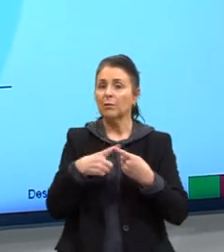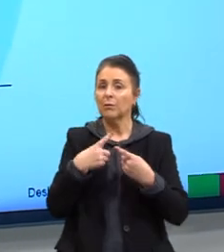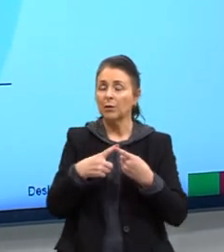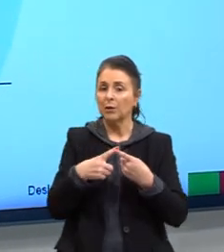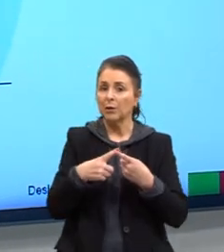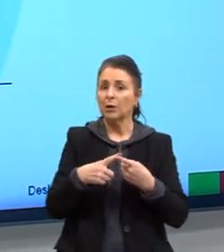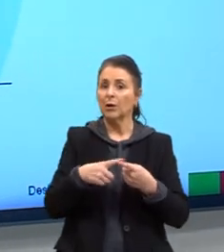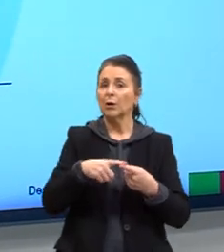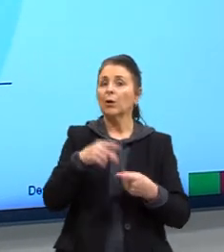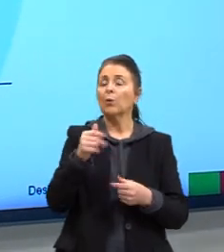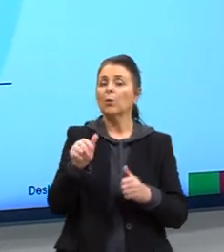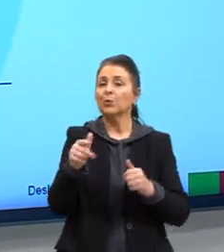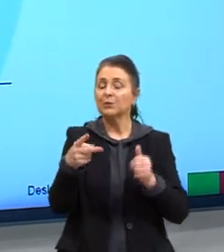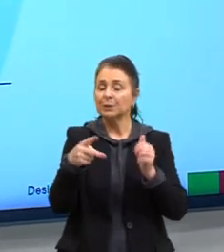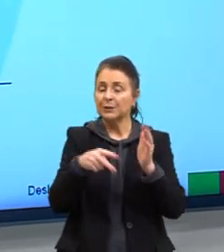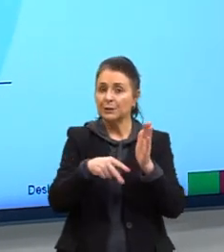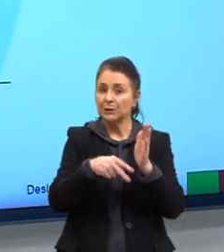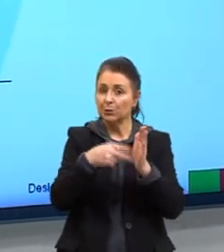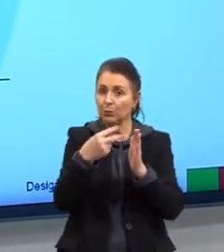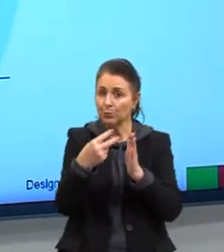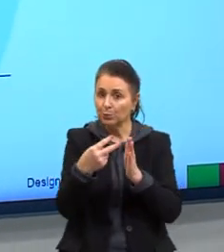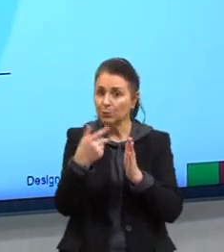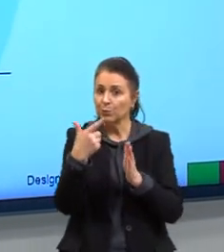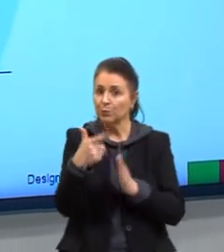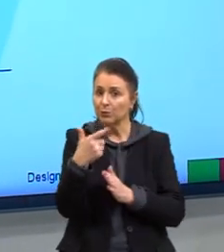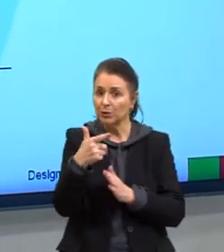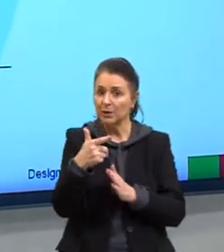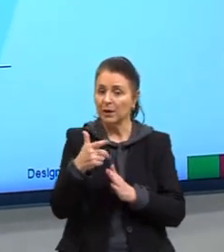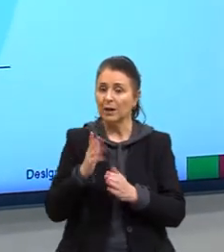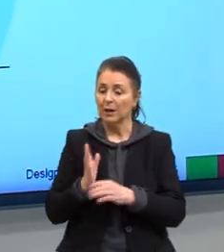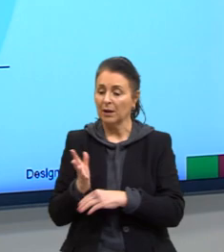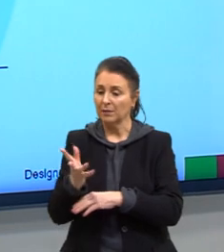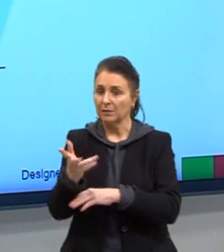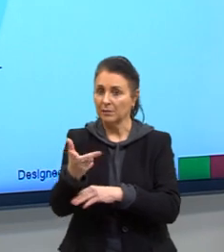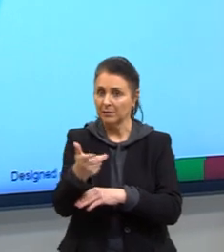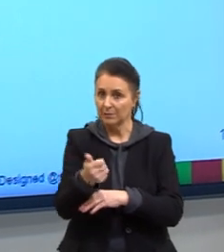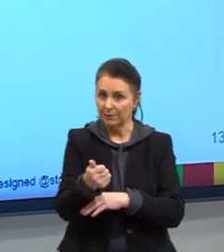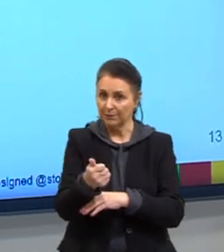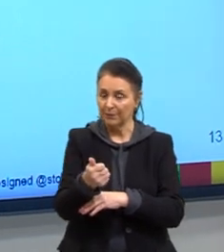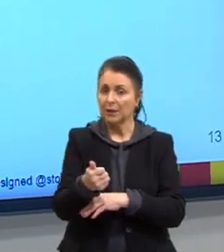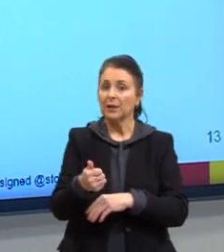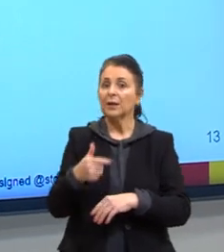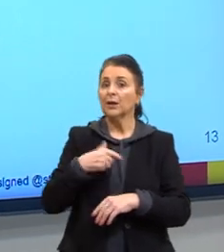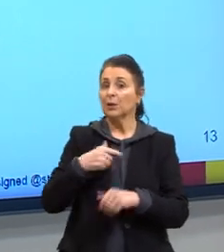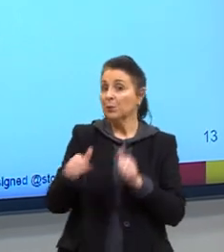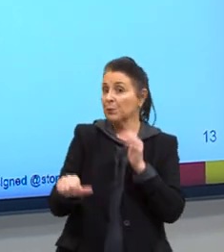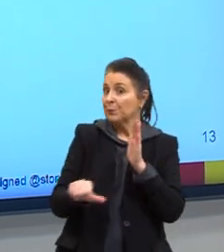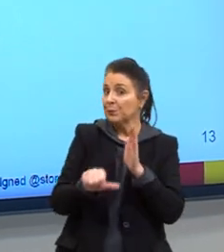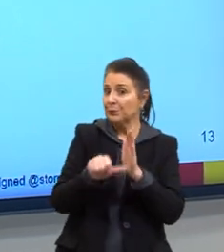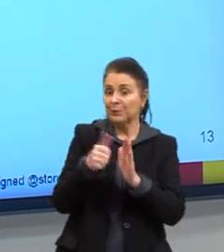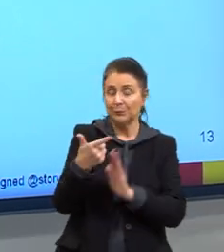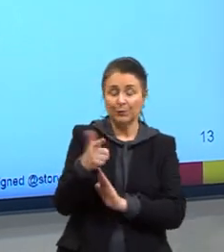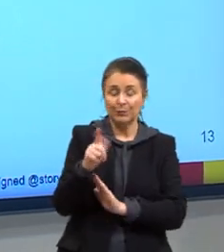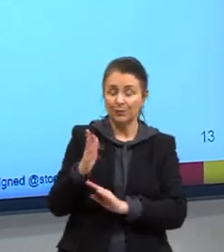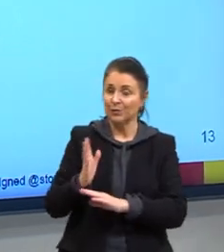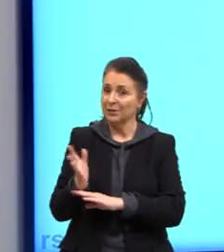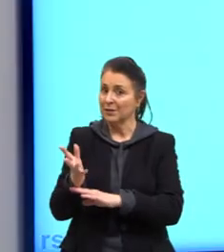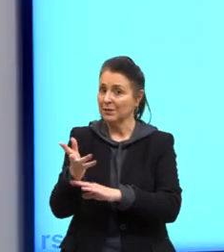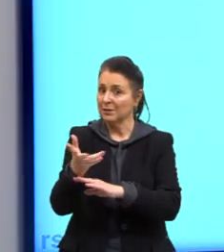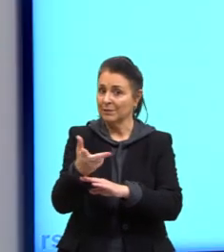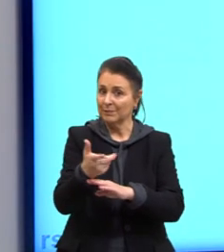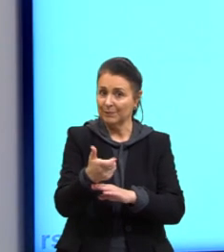ver a gente tinha aceleração e no Mr não tínhamos aceleração tá